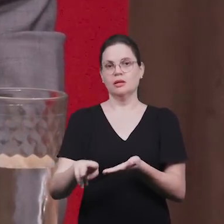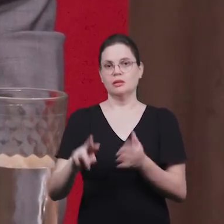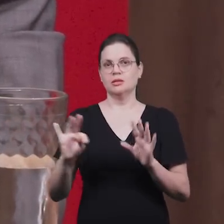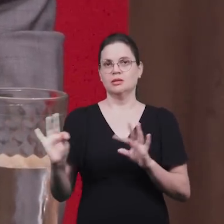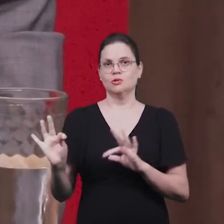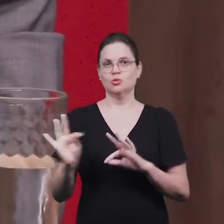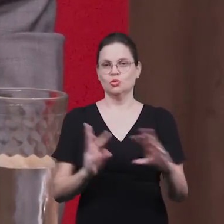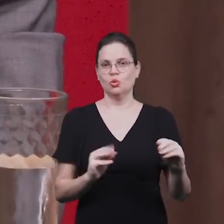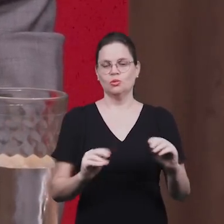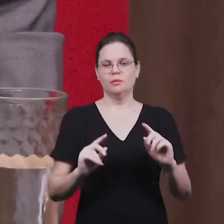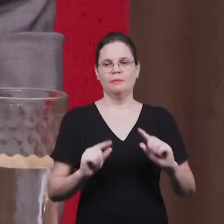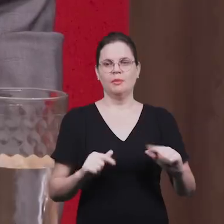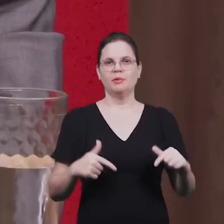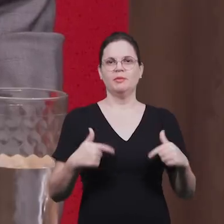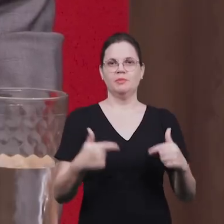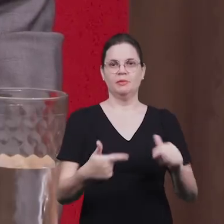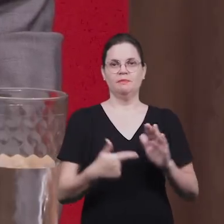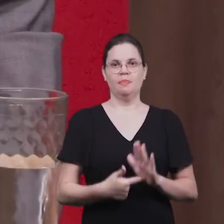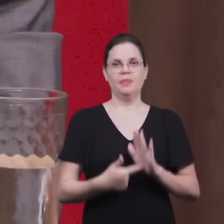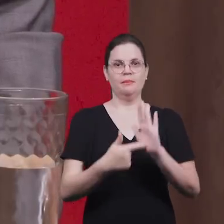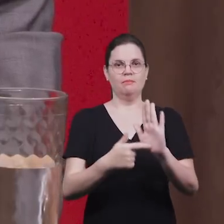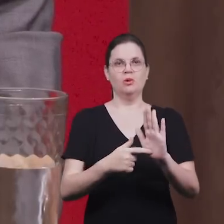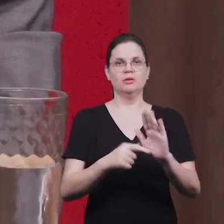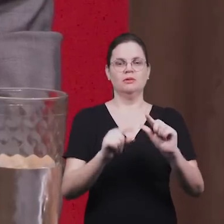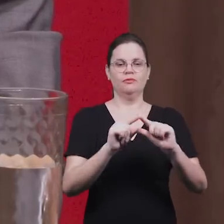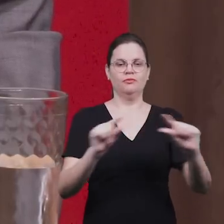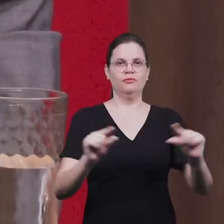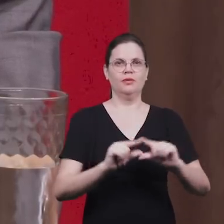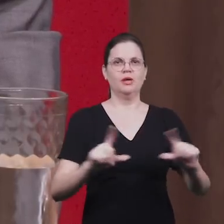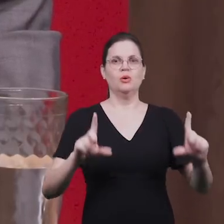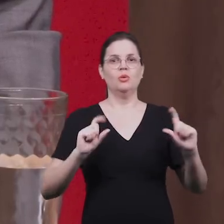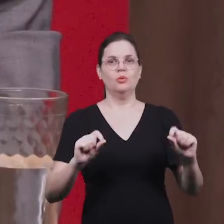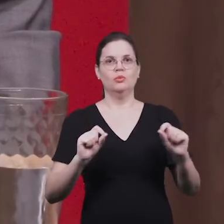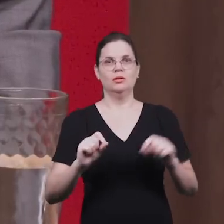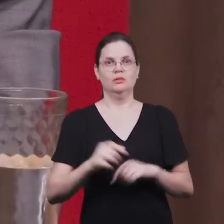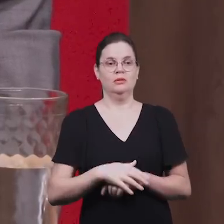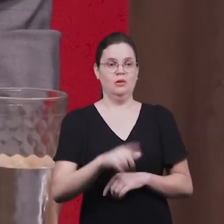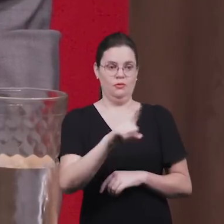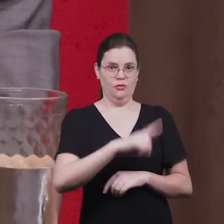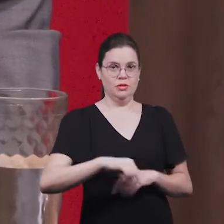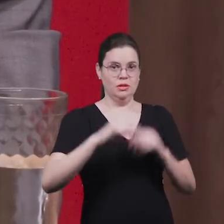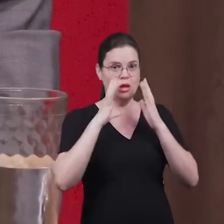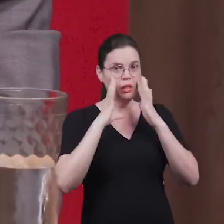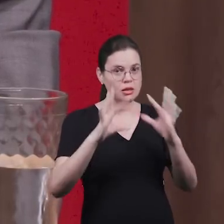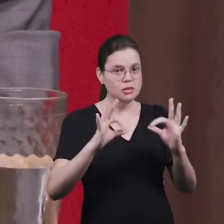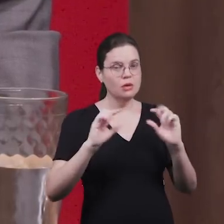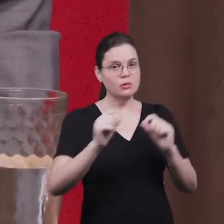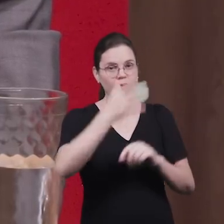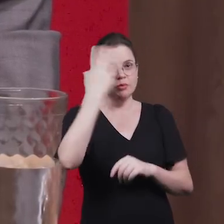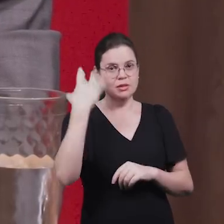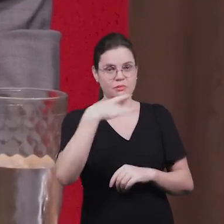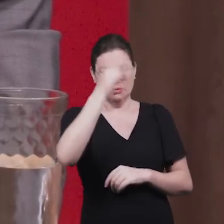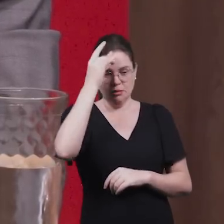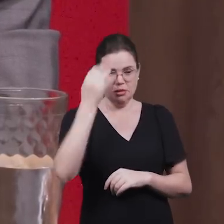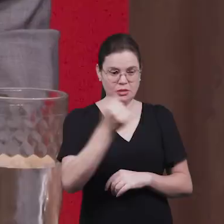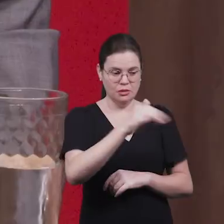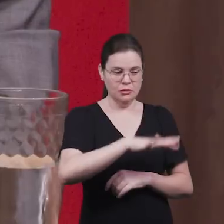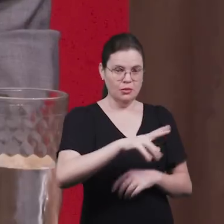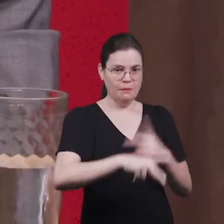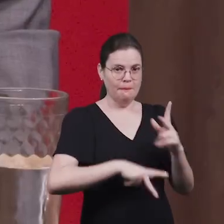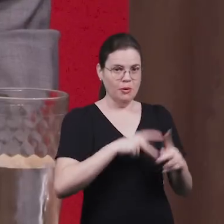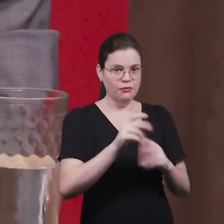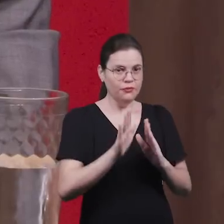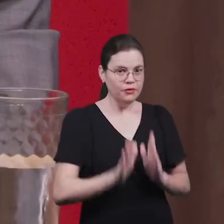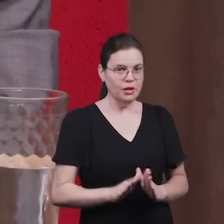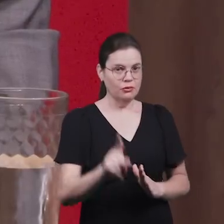cartas, há uma citação no final de cada carta dizendo: quem tem ouvidos, ouça Amém. o que o